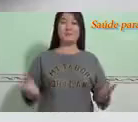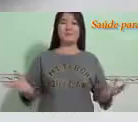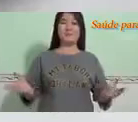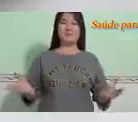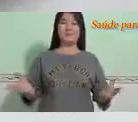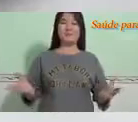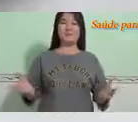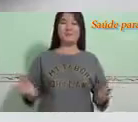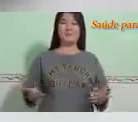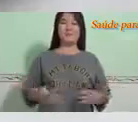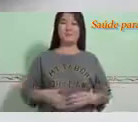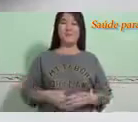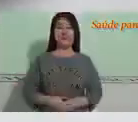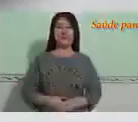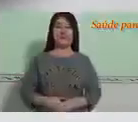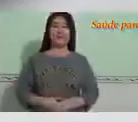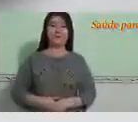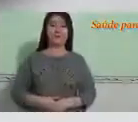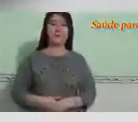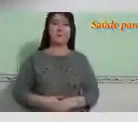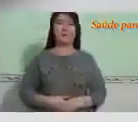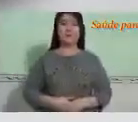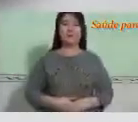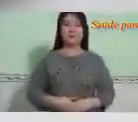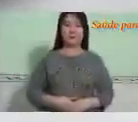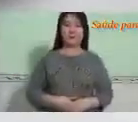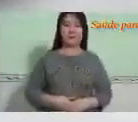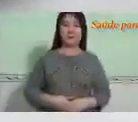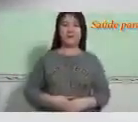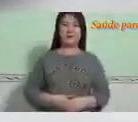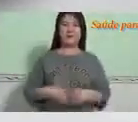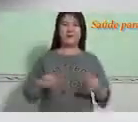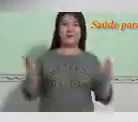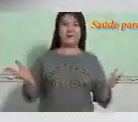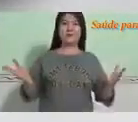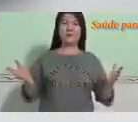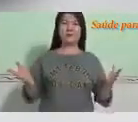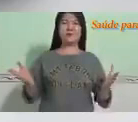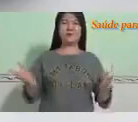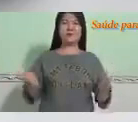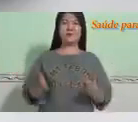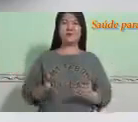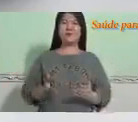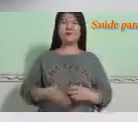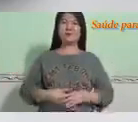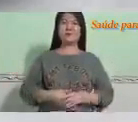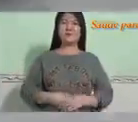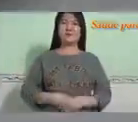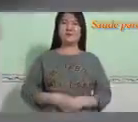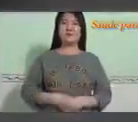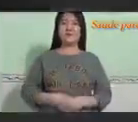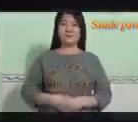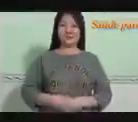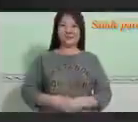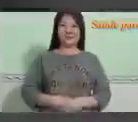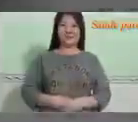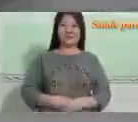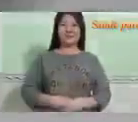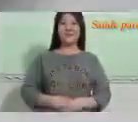c cedilha leite y r o n ela tratament9 de eva rs